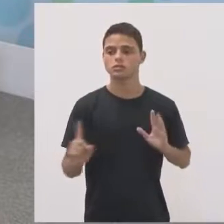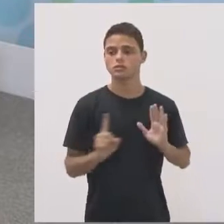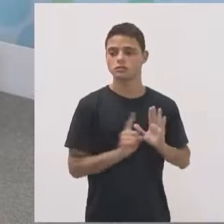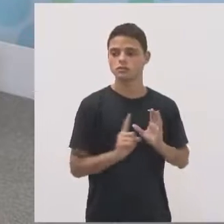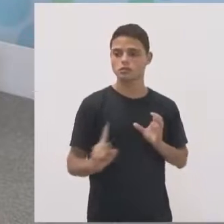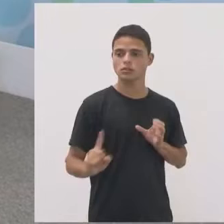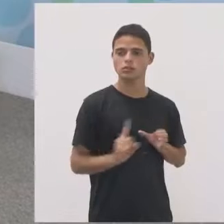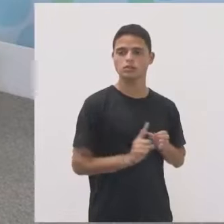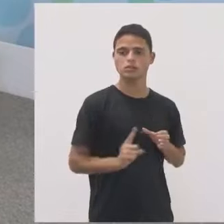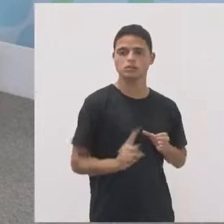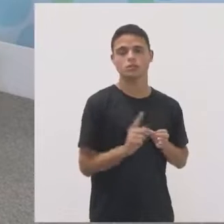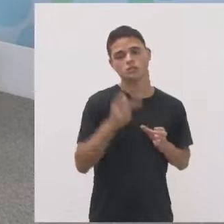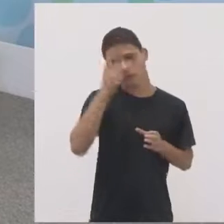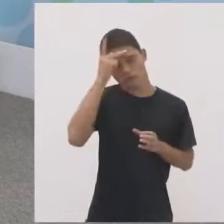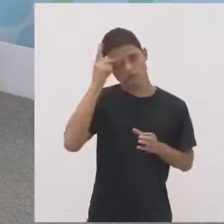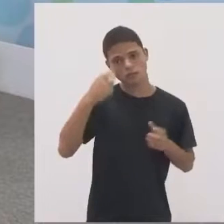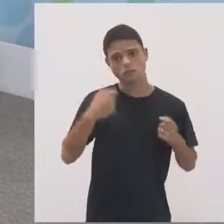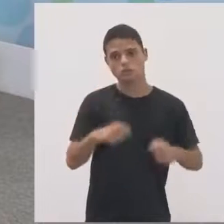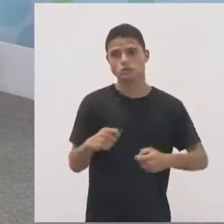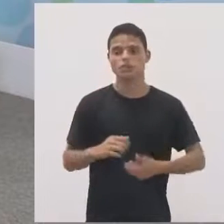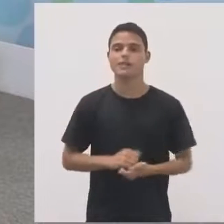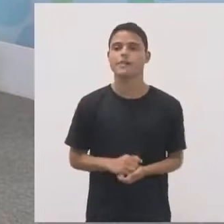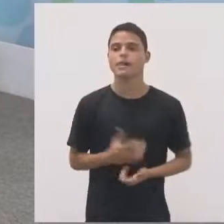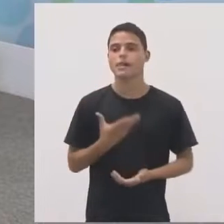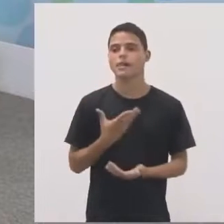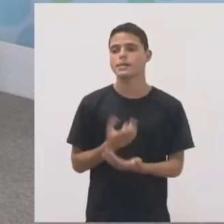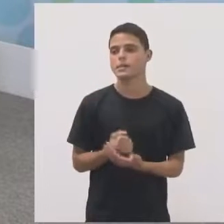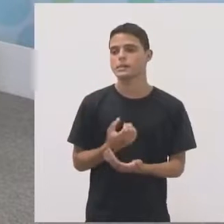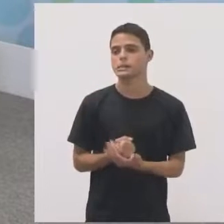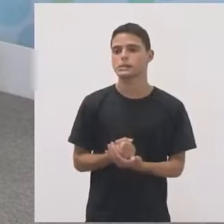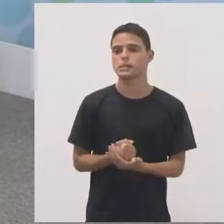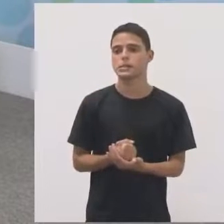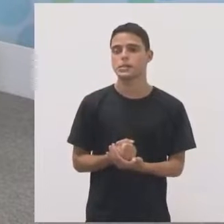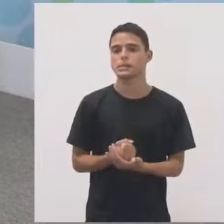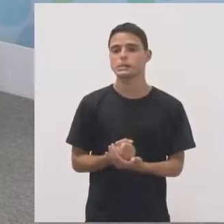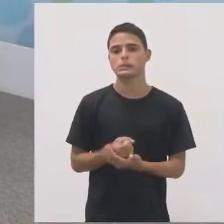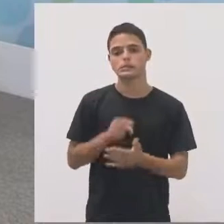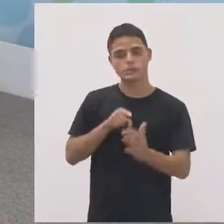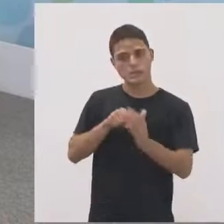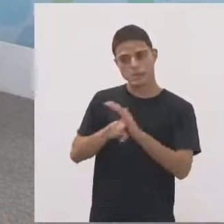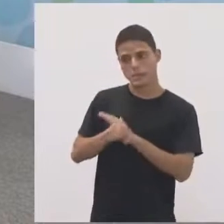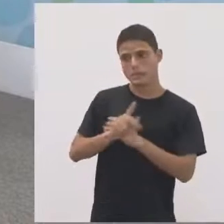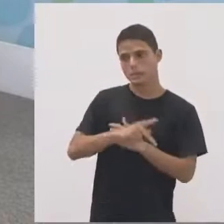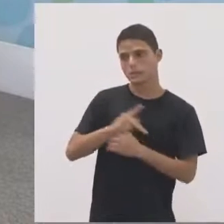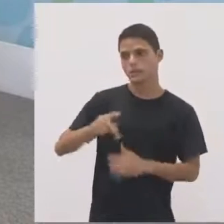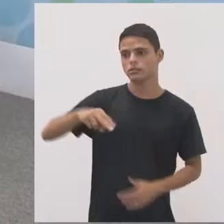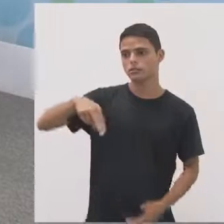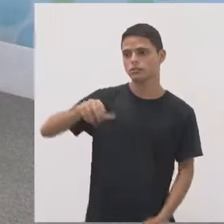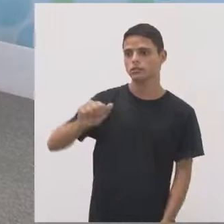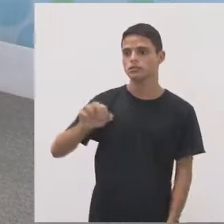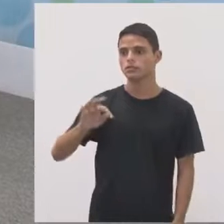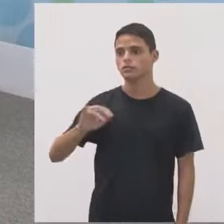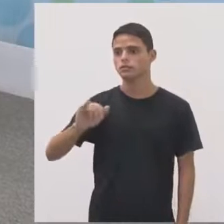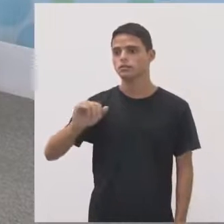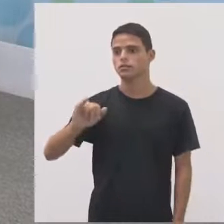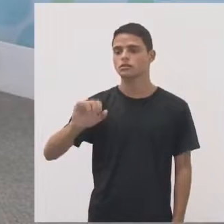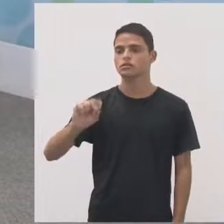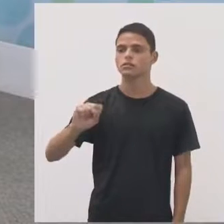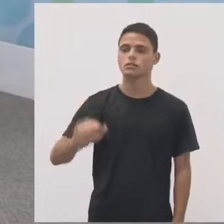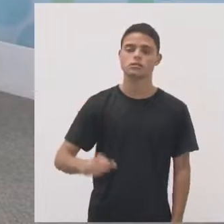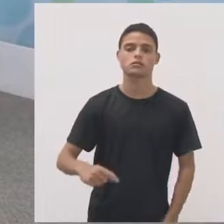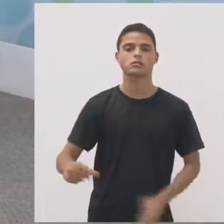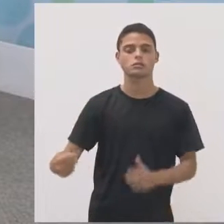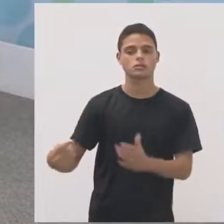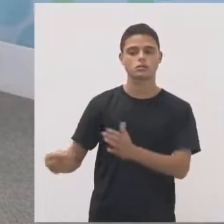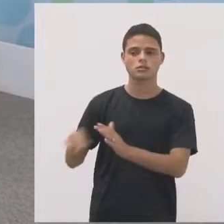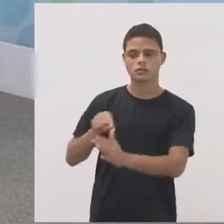pessoa que precisa, né? Está instalando aí? Já está instalando. Então, eu vou te perguntar. Professora Natácia tinha